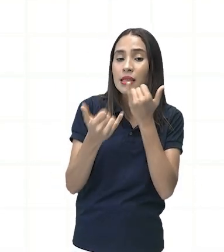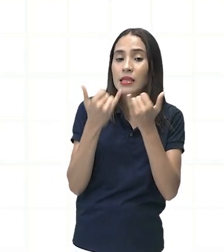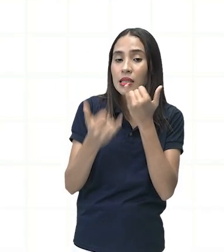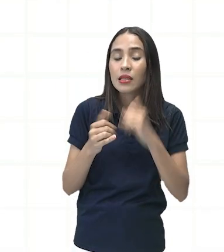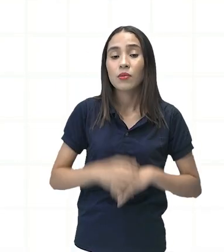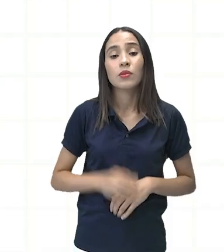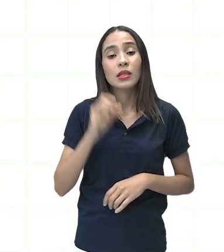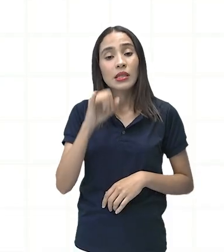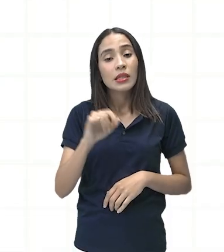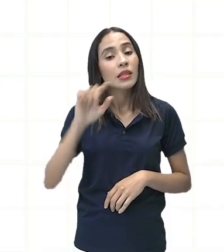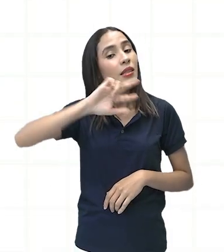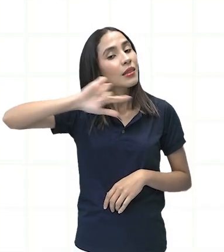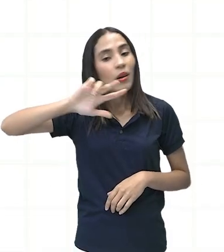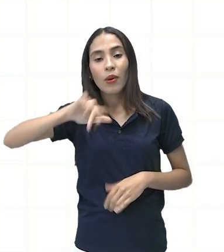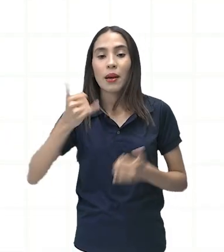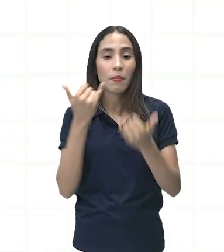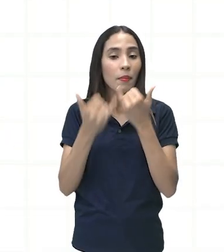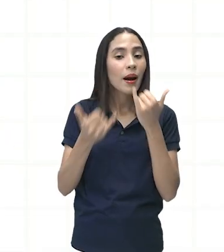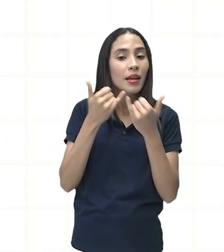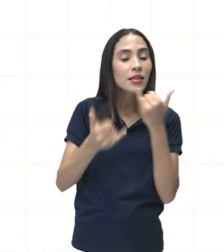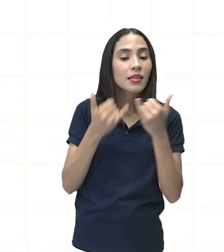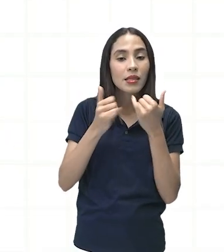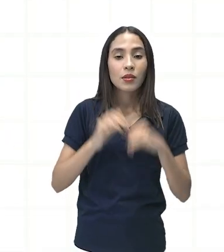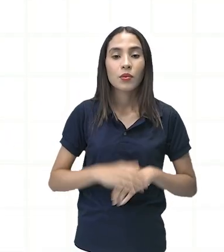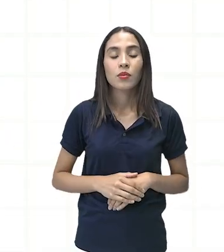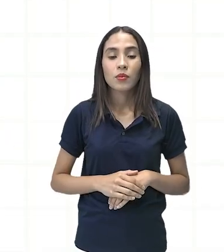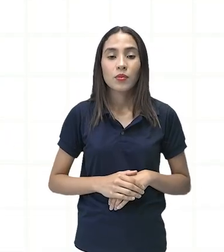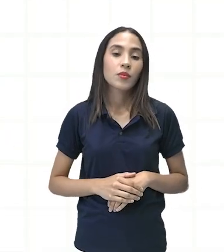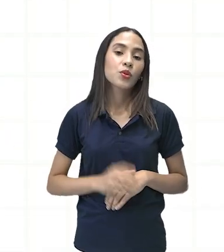esses gêmeos não são idênticos e são